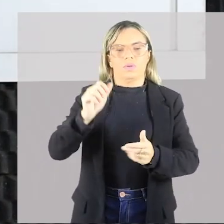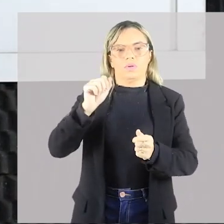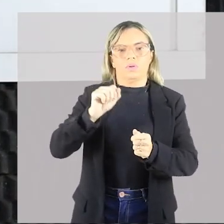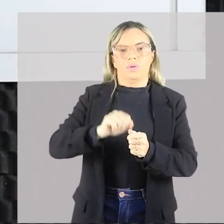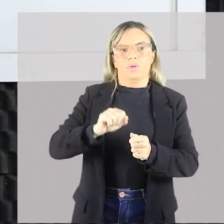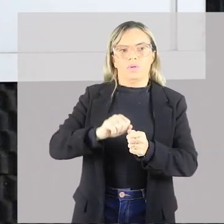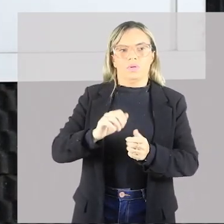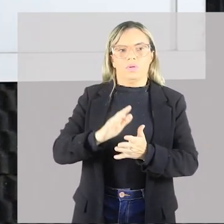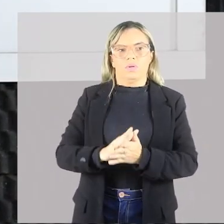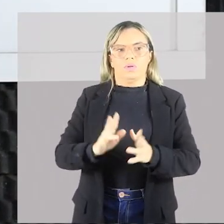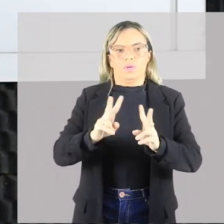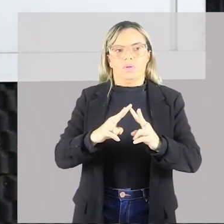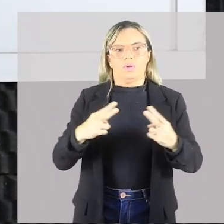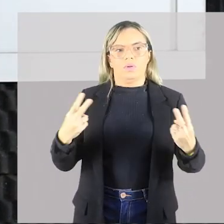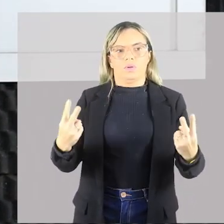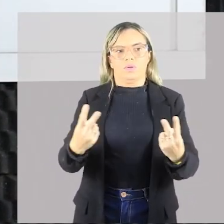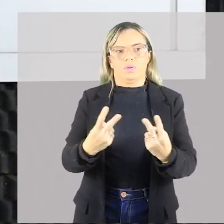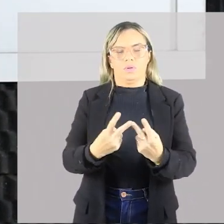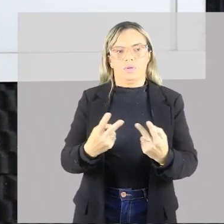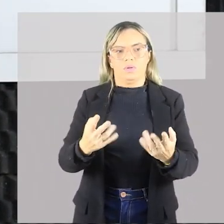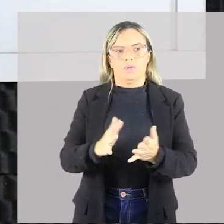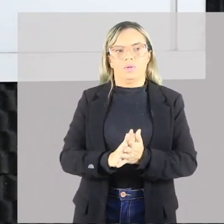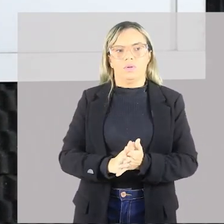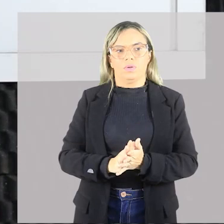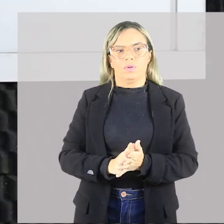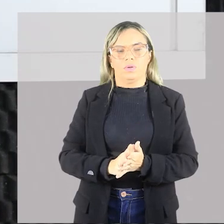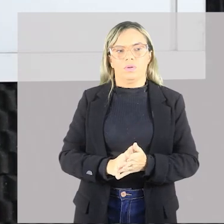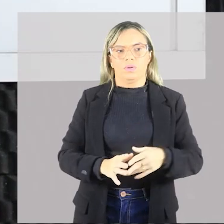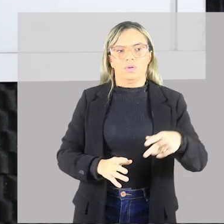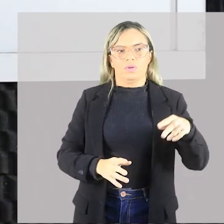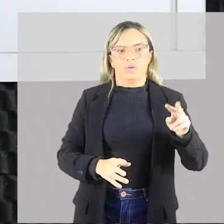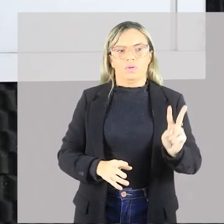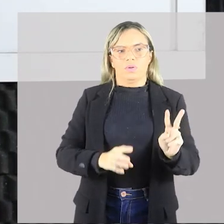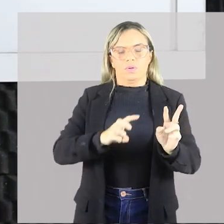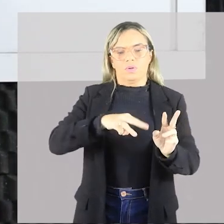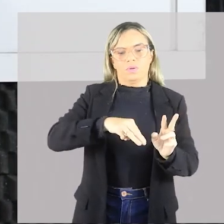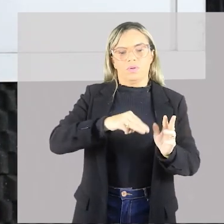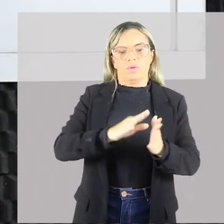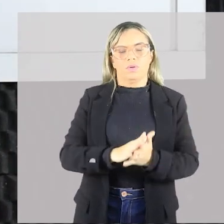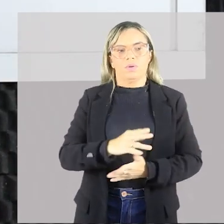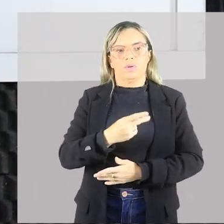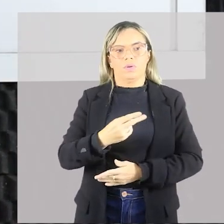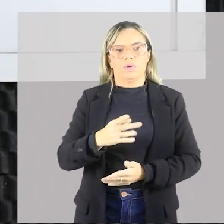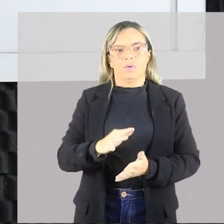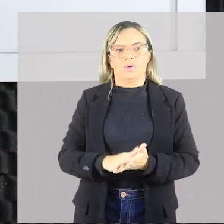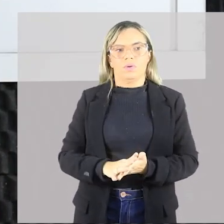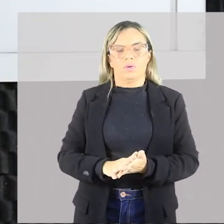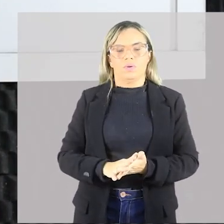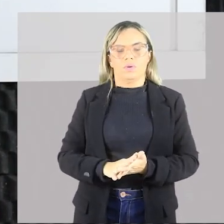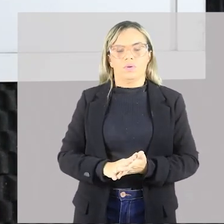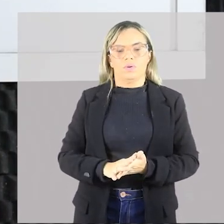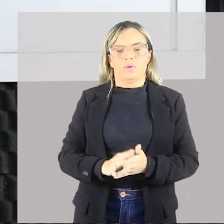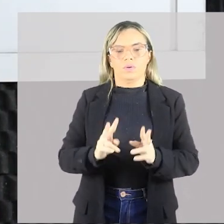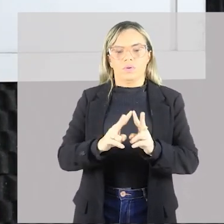O volume de madeira vai ser o volume do cubo maior,